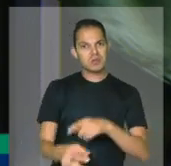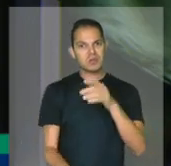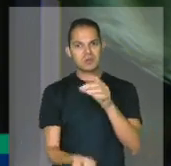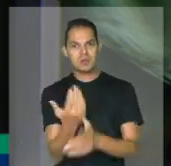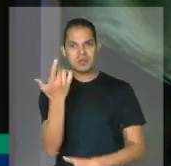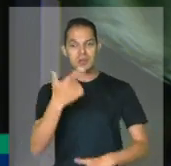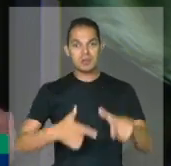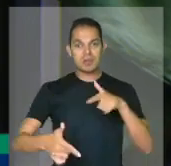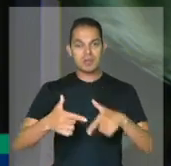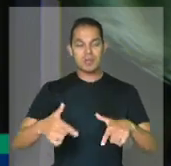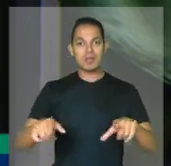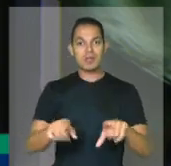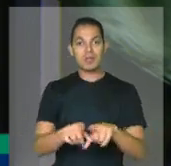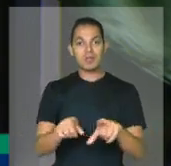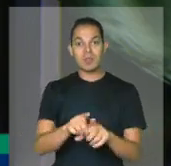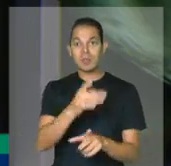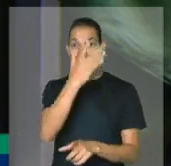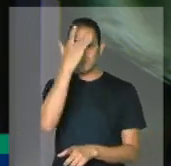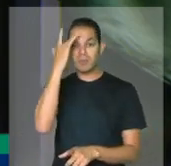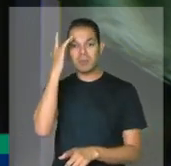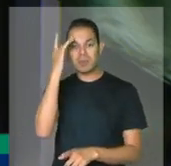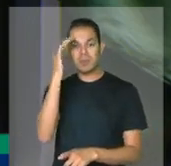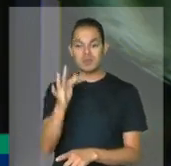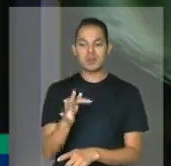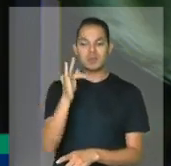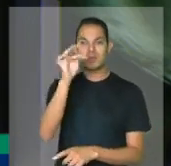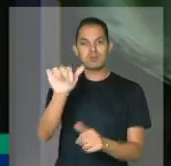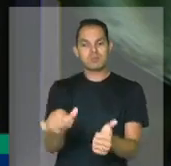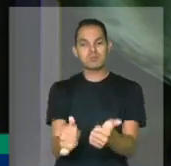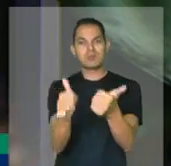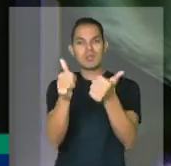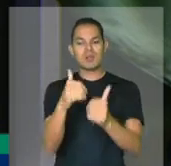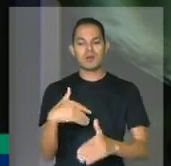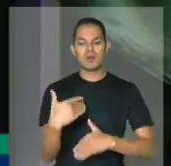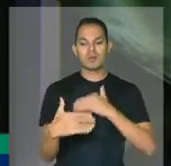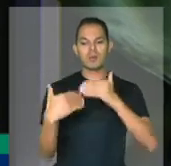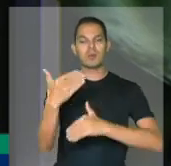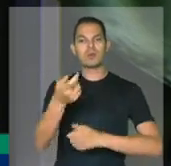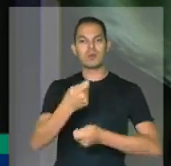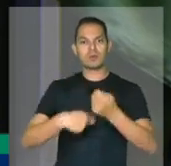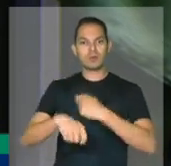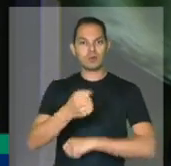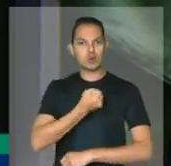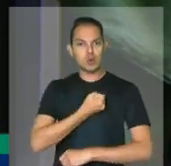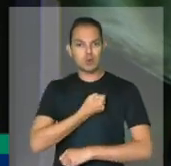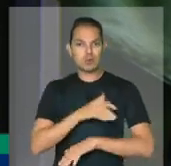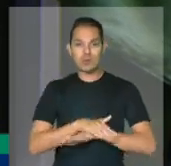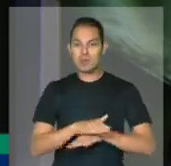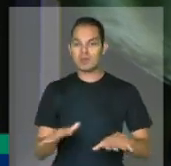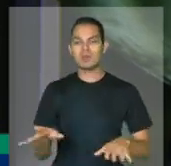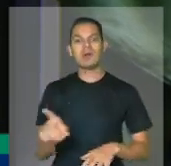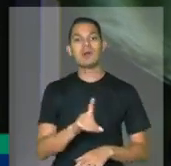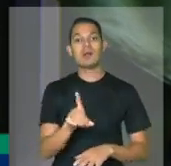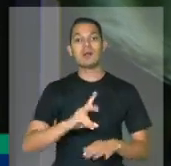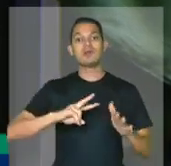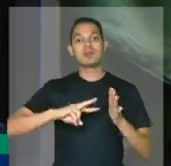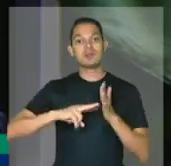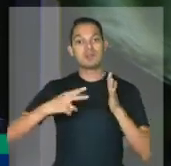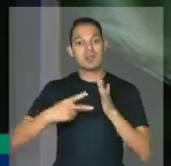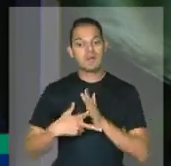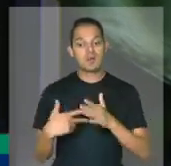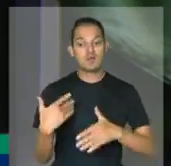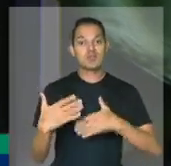das pessoas que têm expectativa que o crescimento econômico não fique apenas nos números, mas que ele